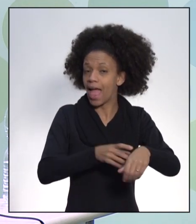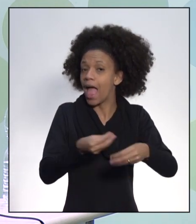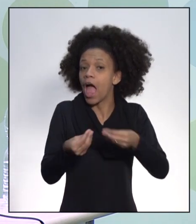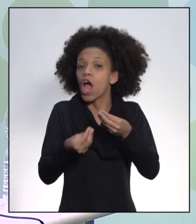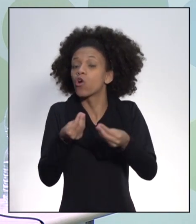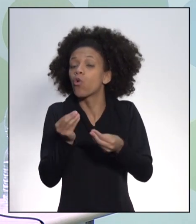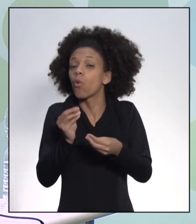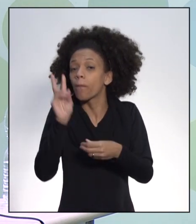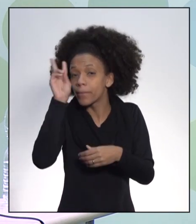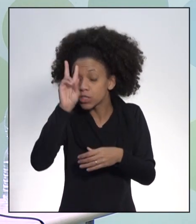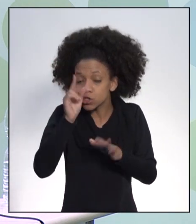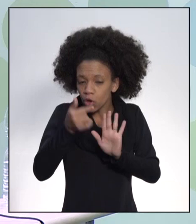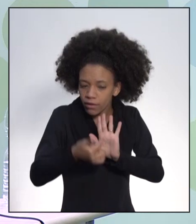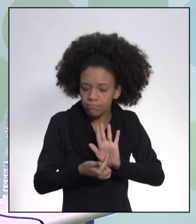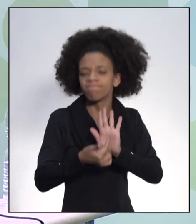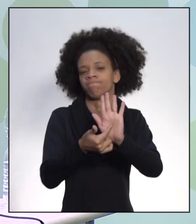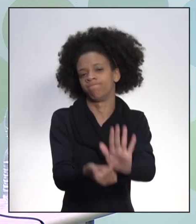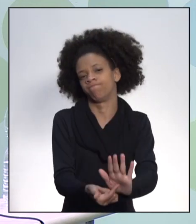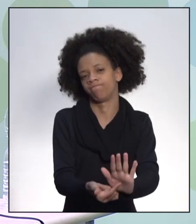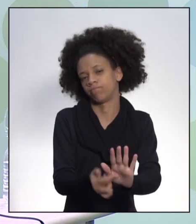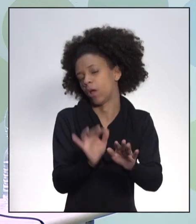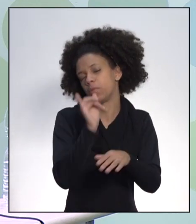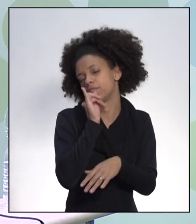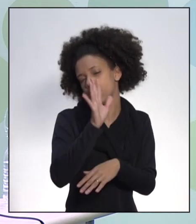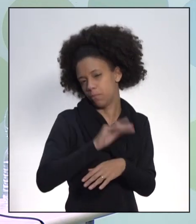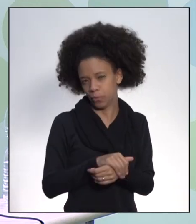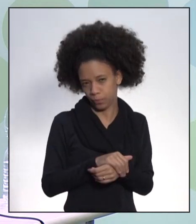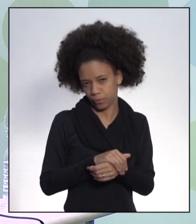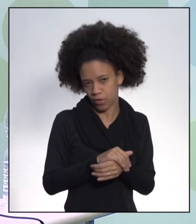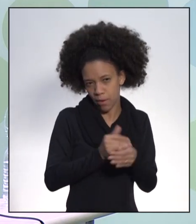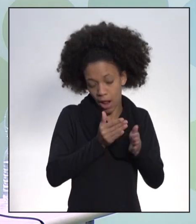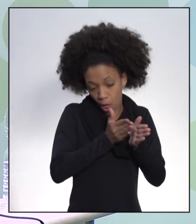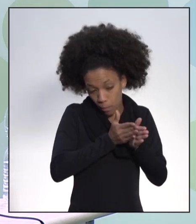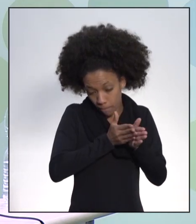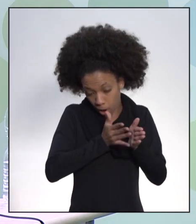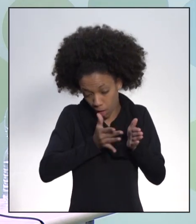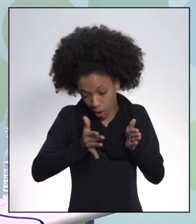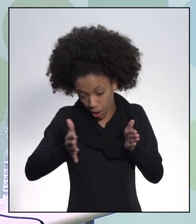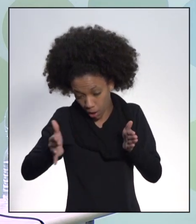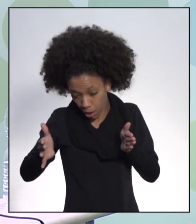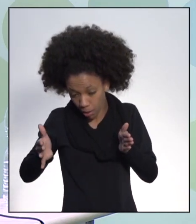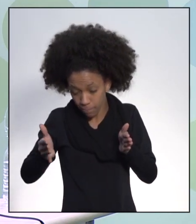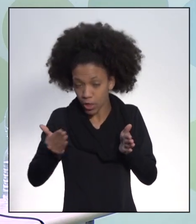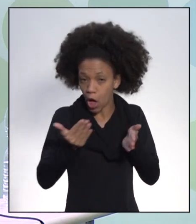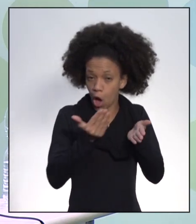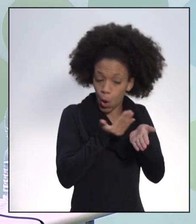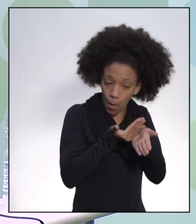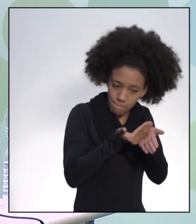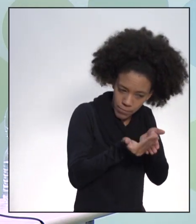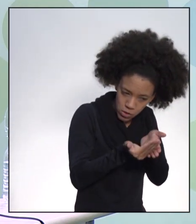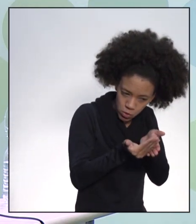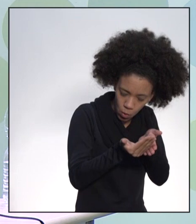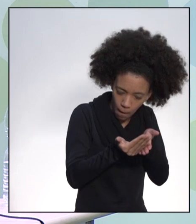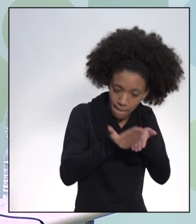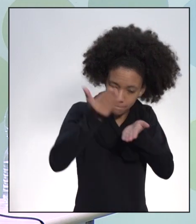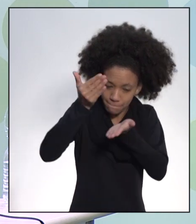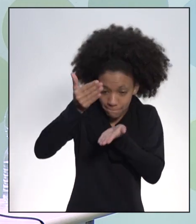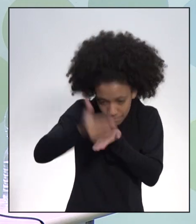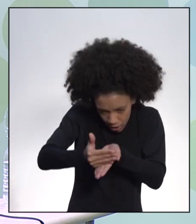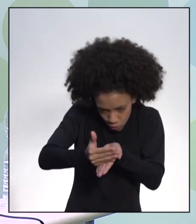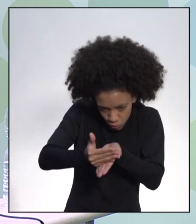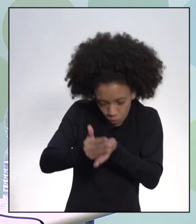história se apresenta. A história pode se apresentar de ordem cronológica, começo, meio e fim. A história